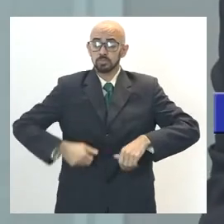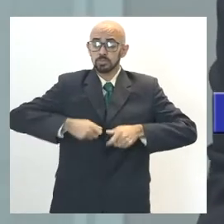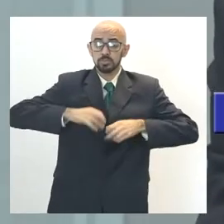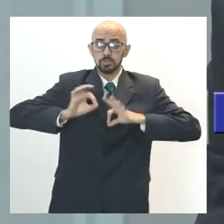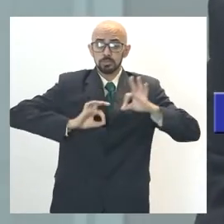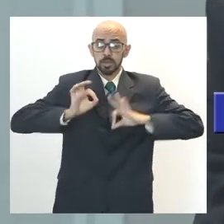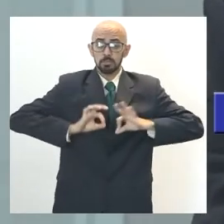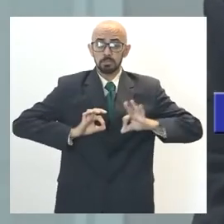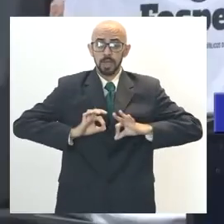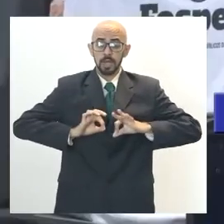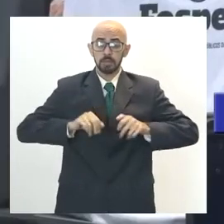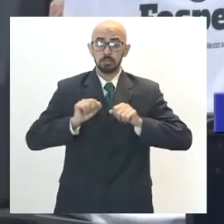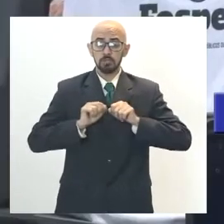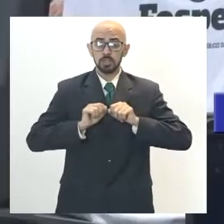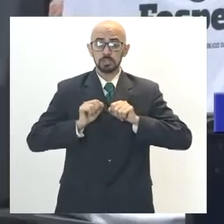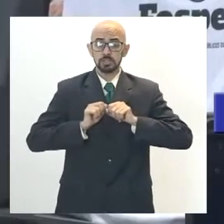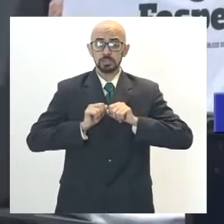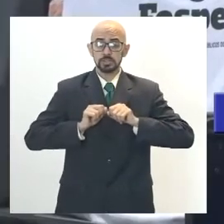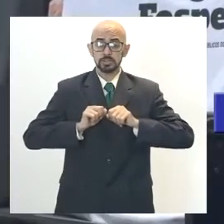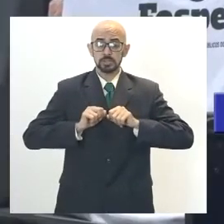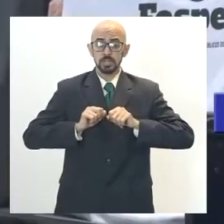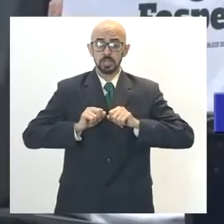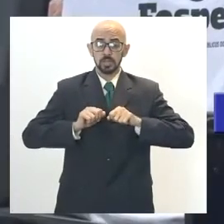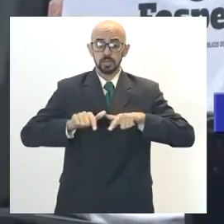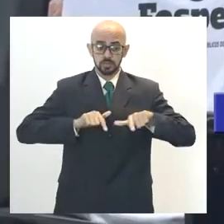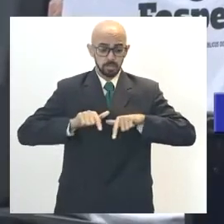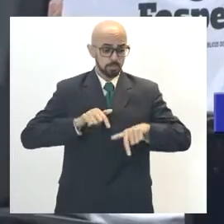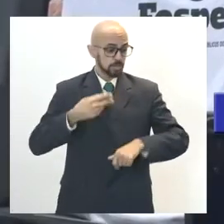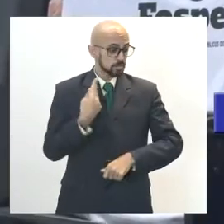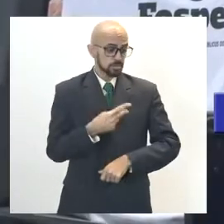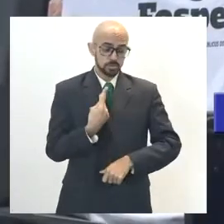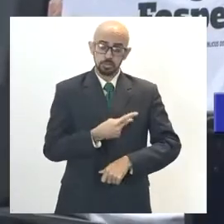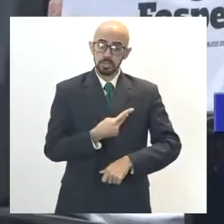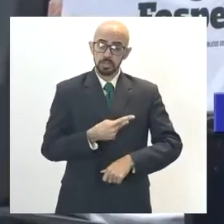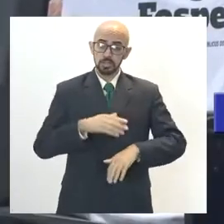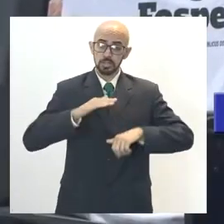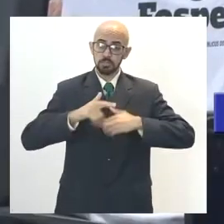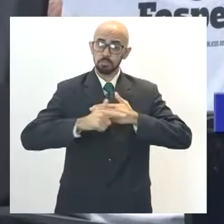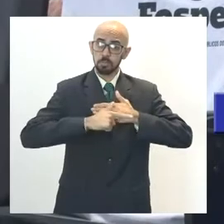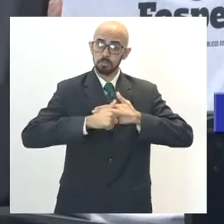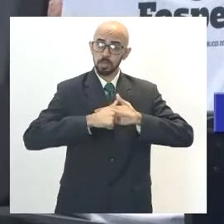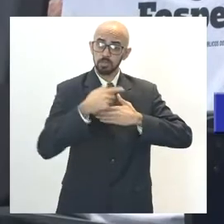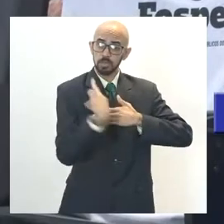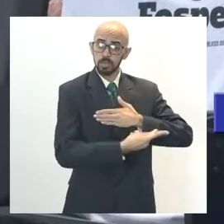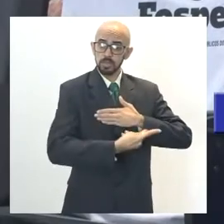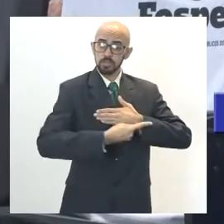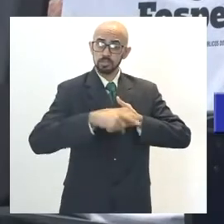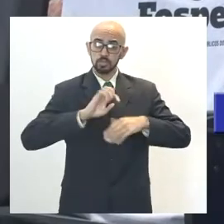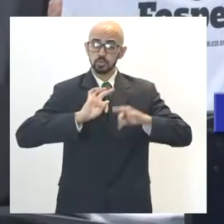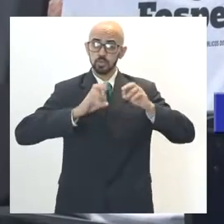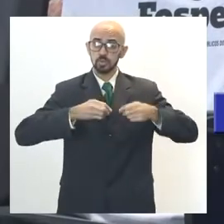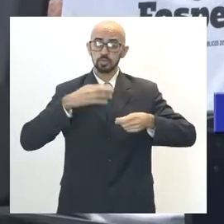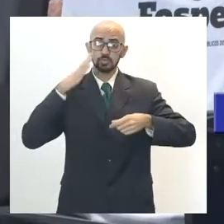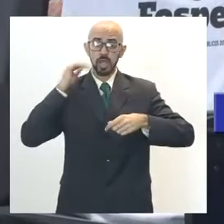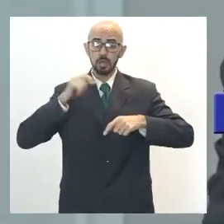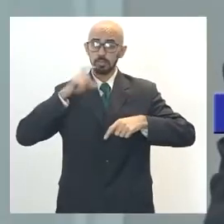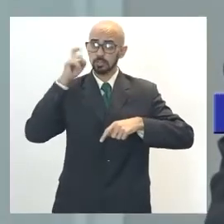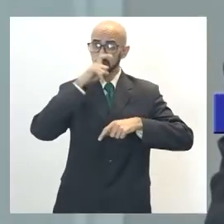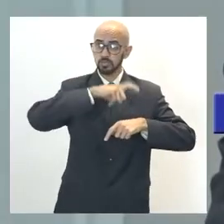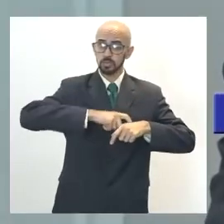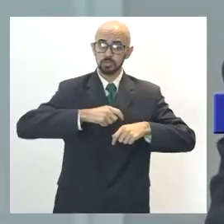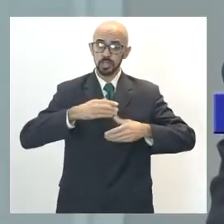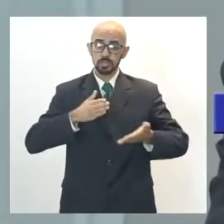anos para exercer as funções que ocupam todo mundo sabe a dificuldade que ia fazer um concurso público